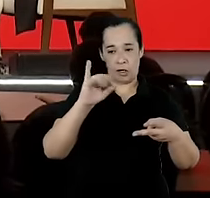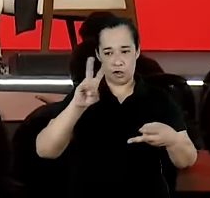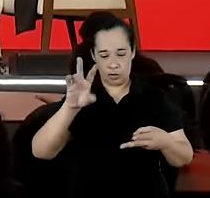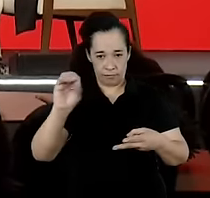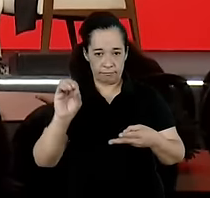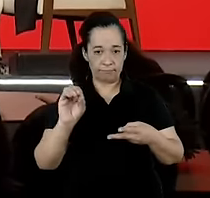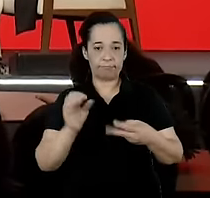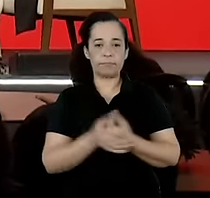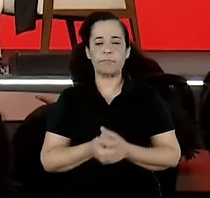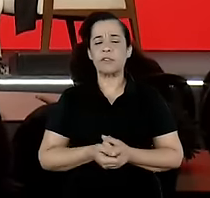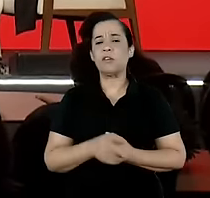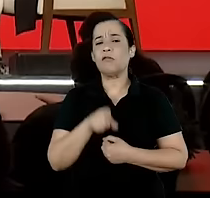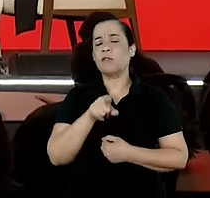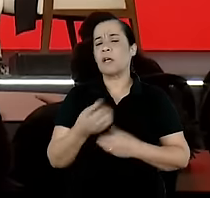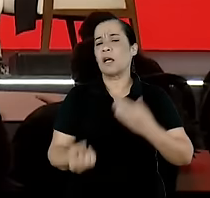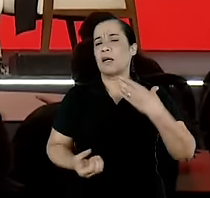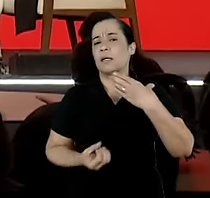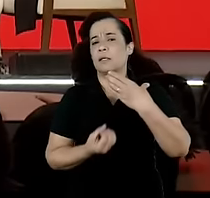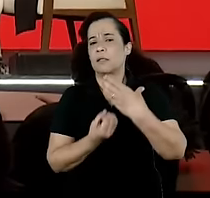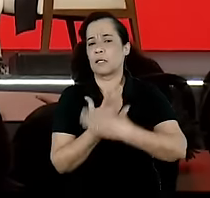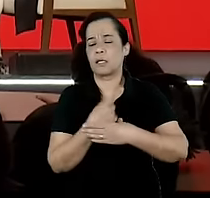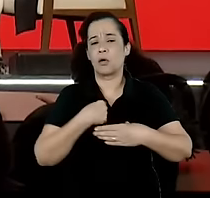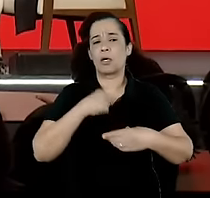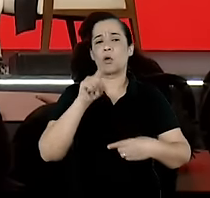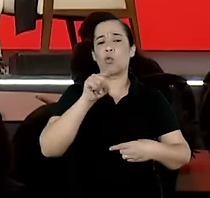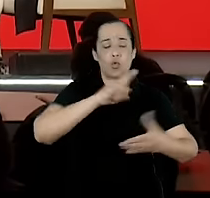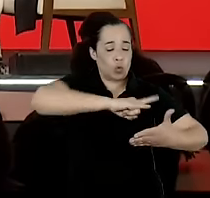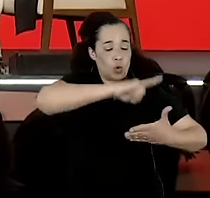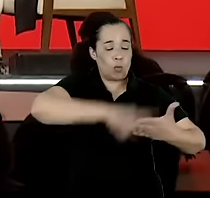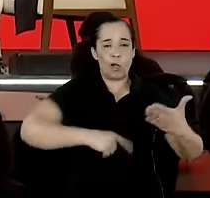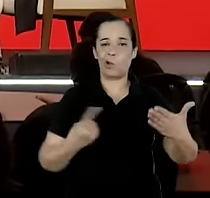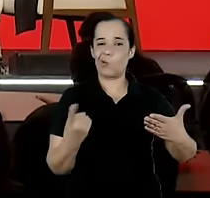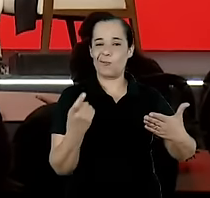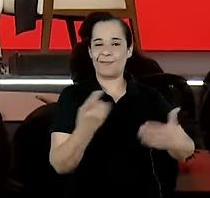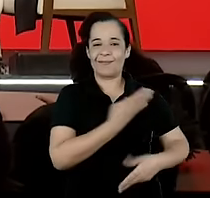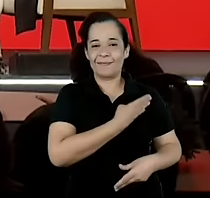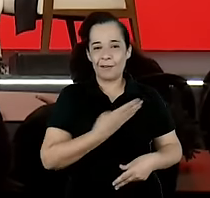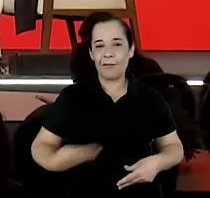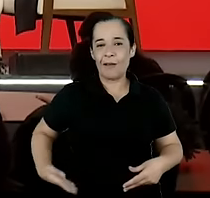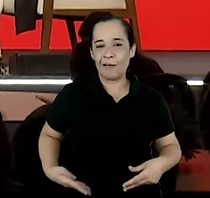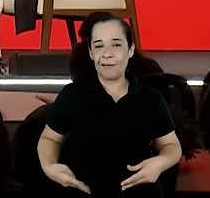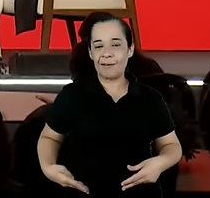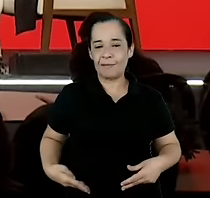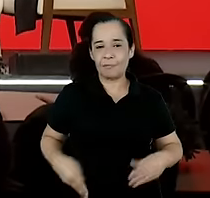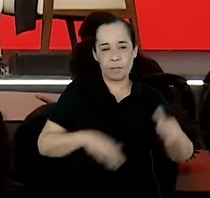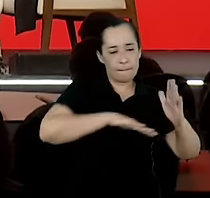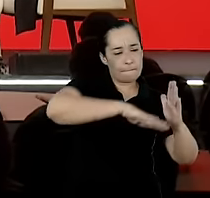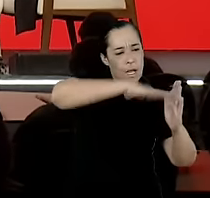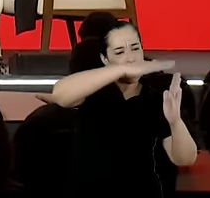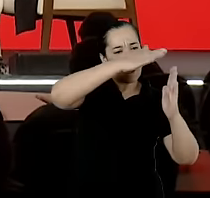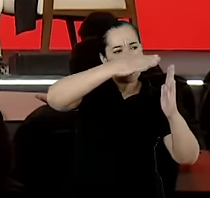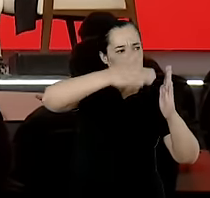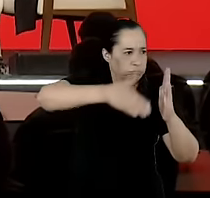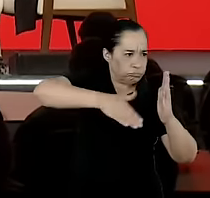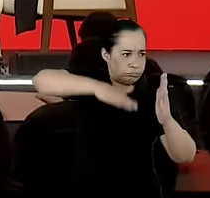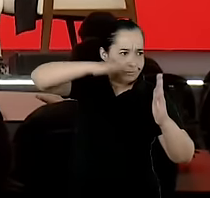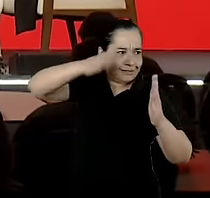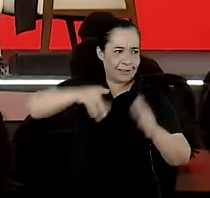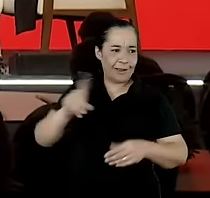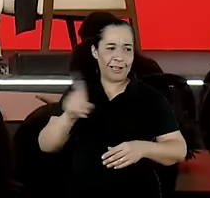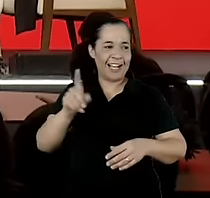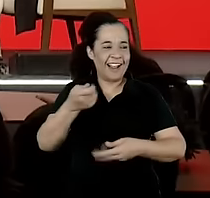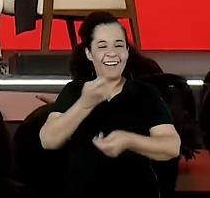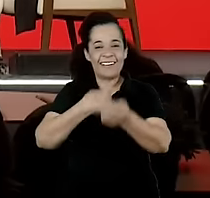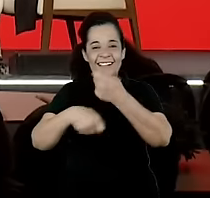um benefício ao ter um título só que é o título público sendo marcado na curva eh e não a mercado você cria um